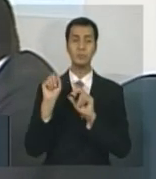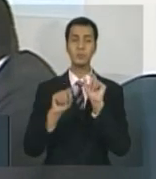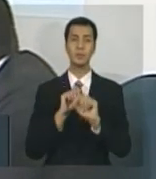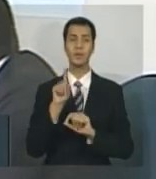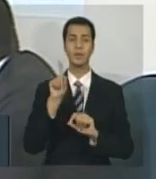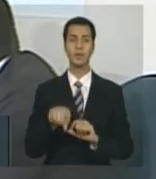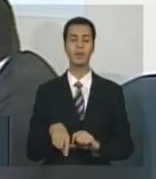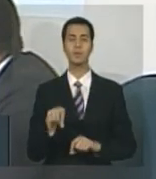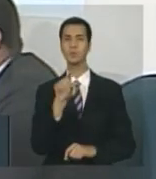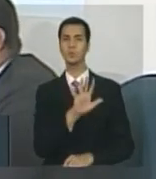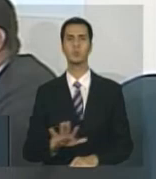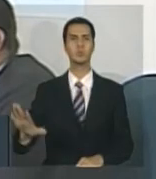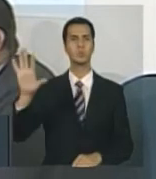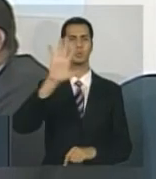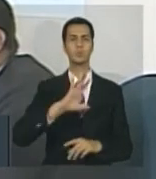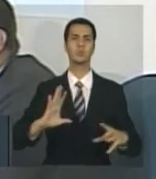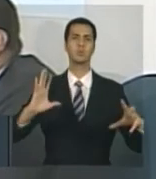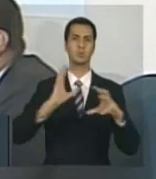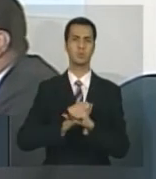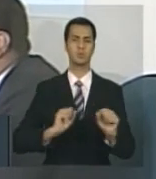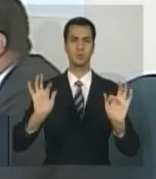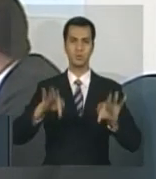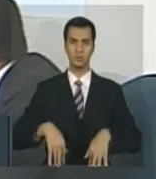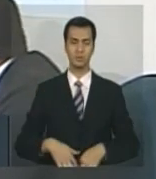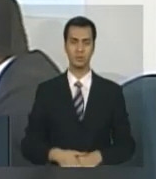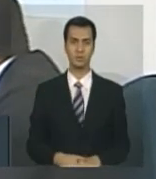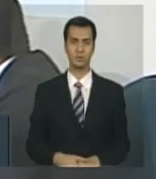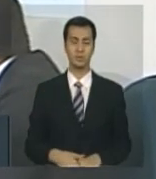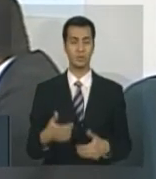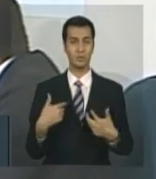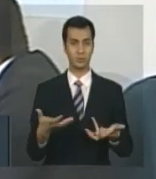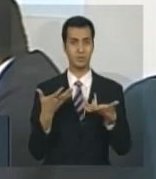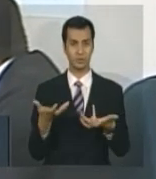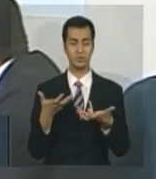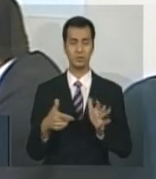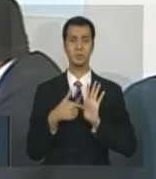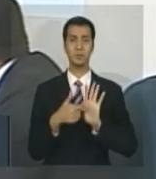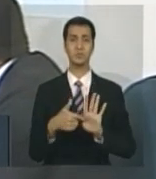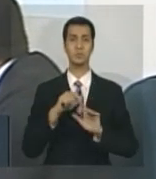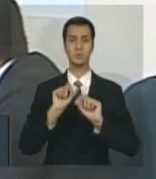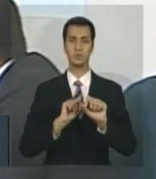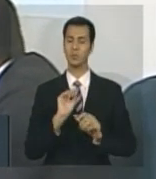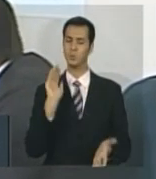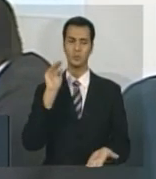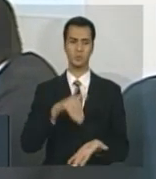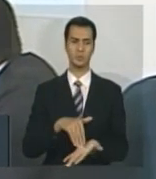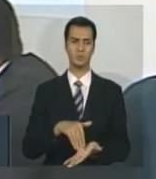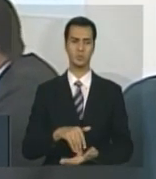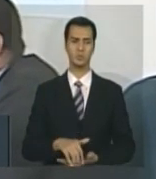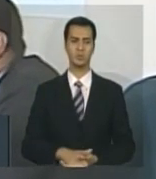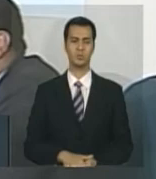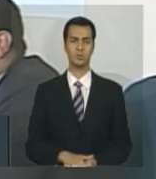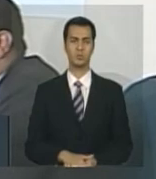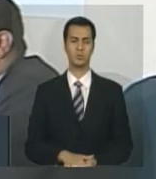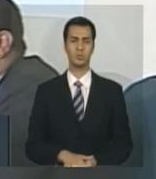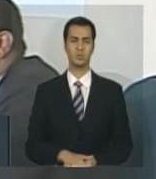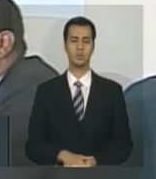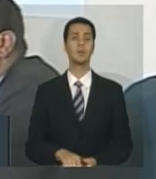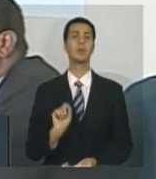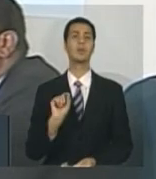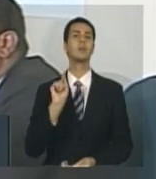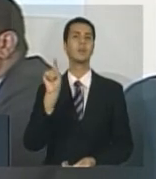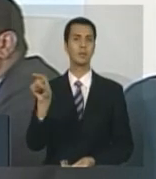E aqui nós temos um consolidado que eu gostaria de apresentar como a última página. Aqui são todos